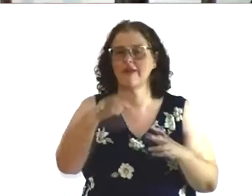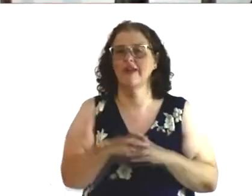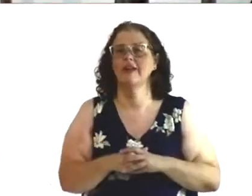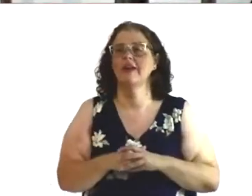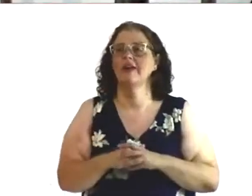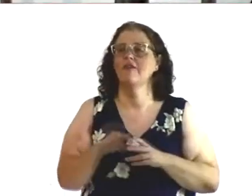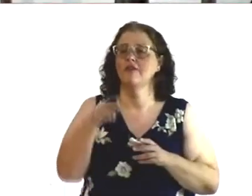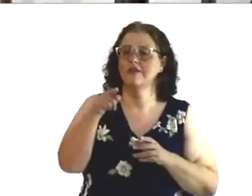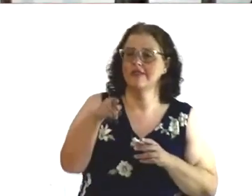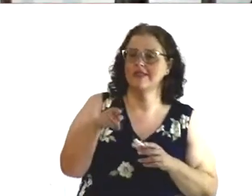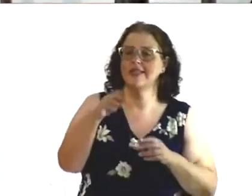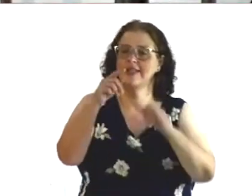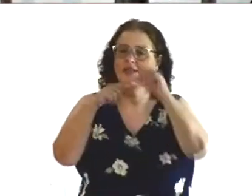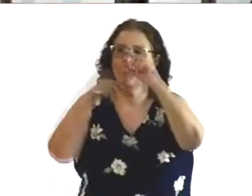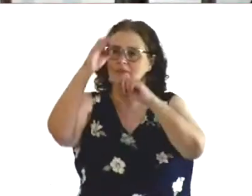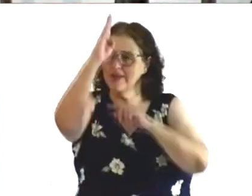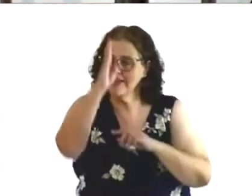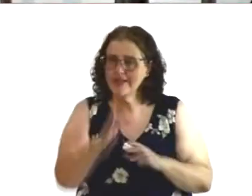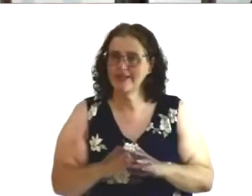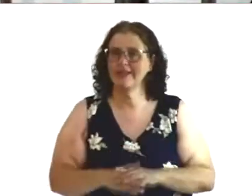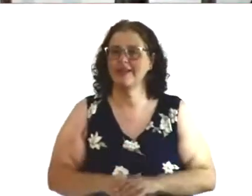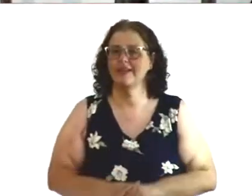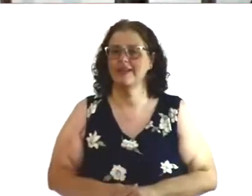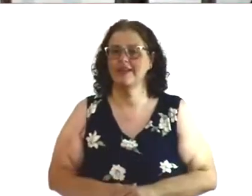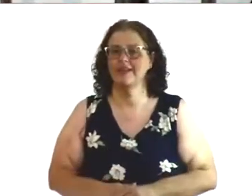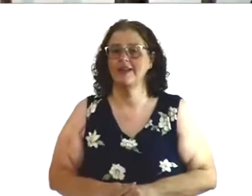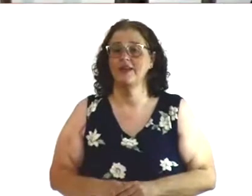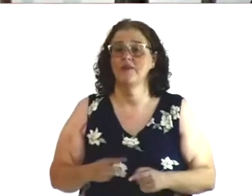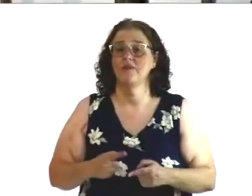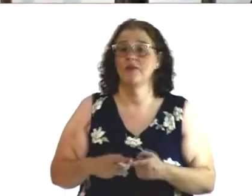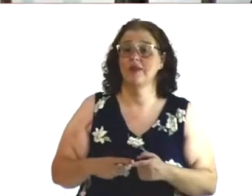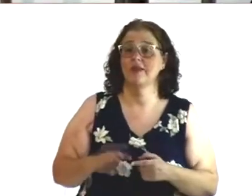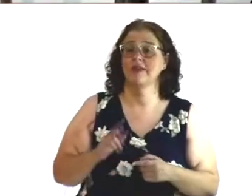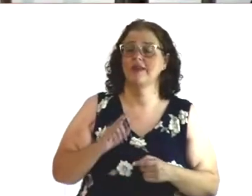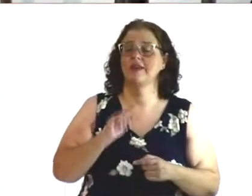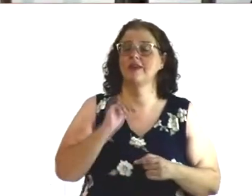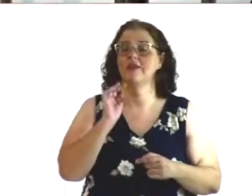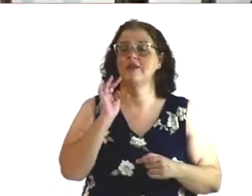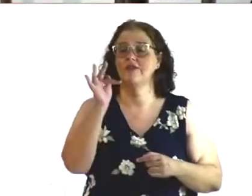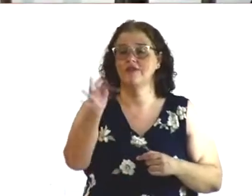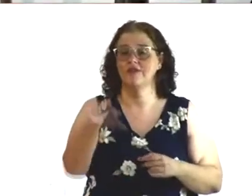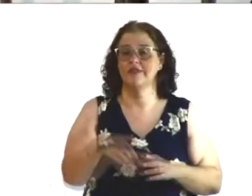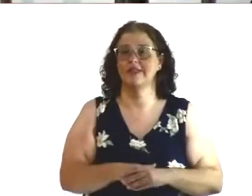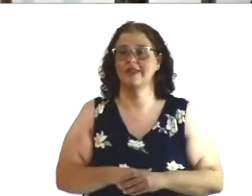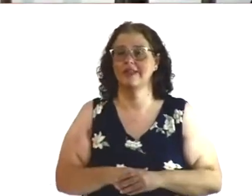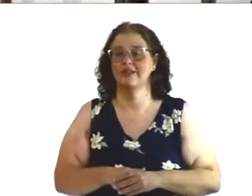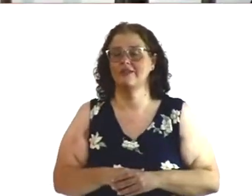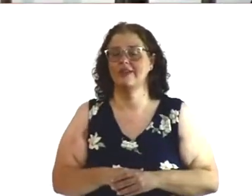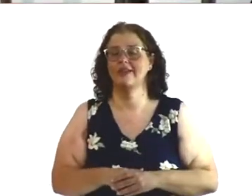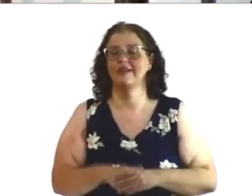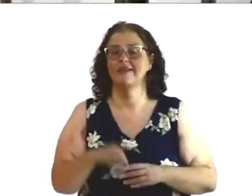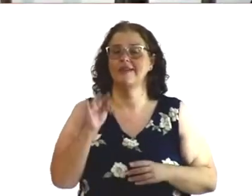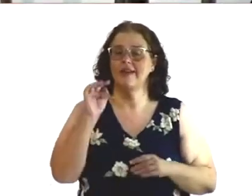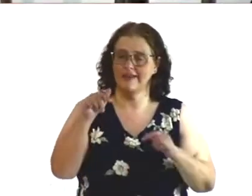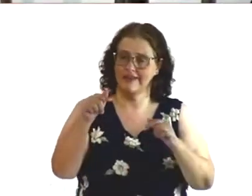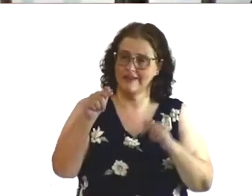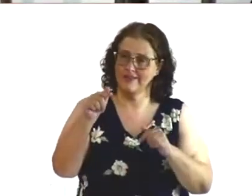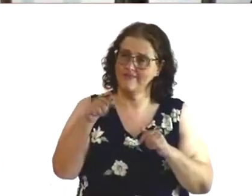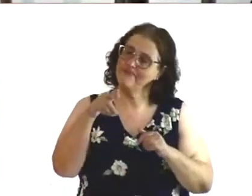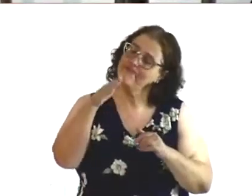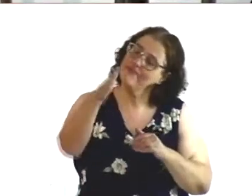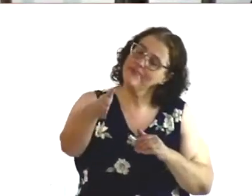de Judá, porque de ti sairá o guia que há de apacentar a meu povo, Israel. Com